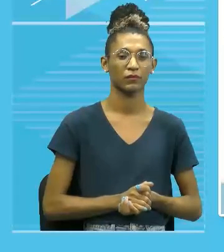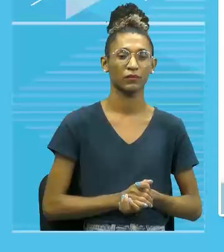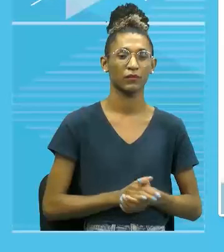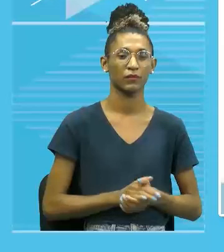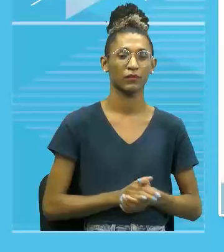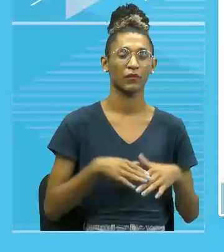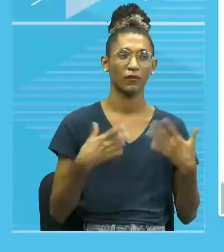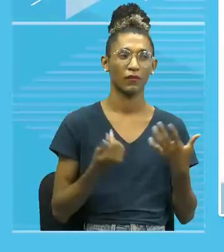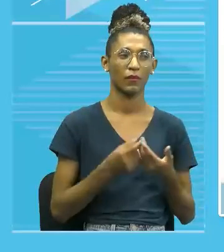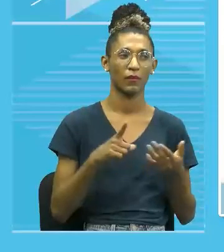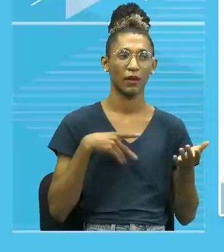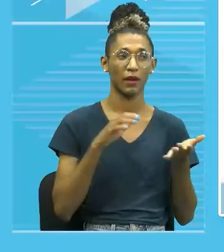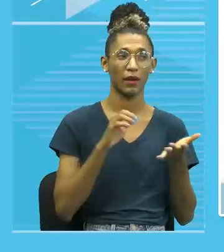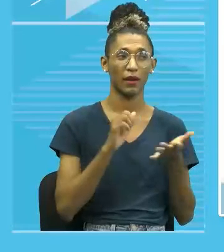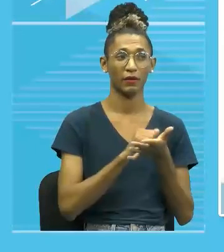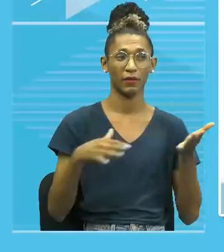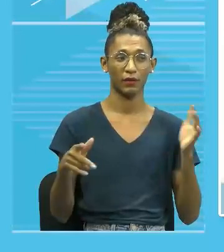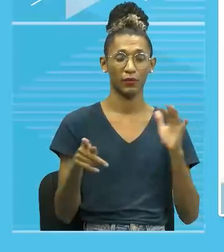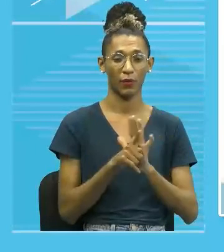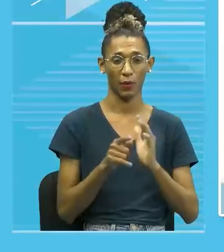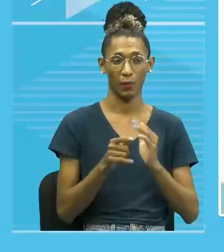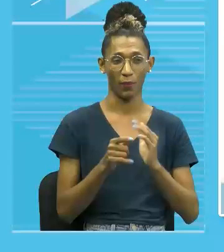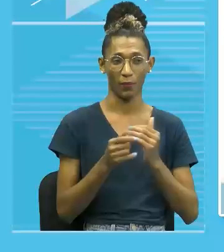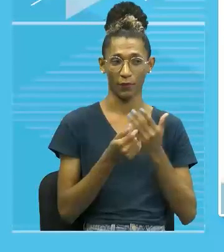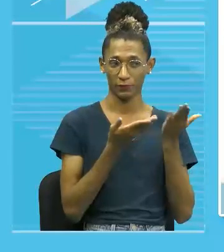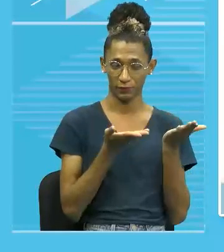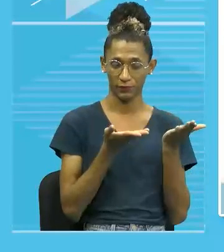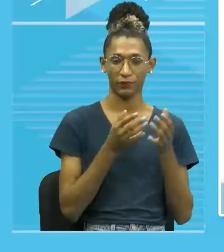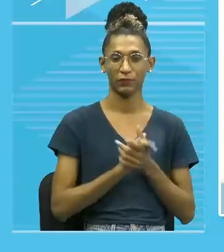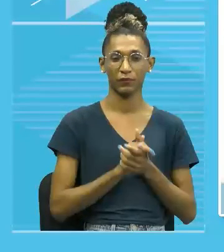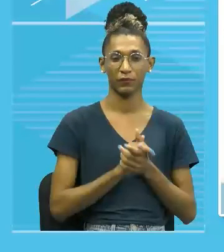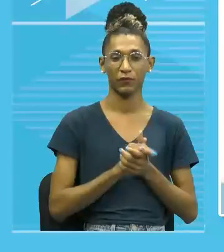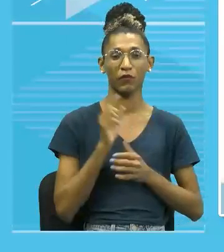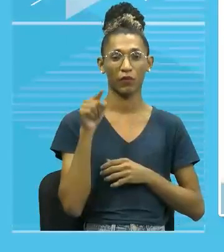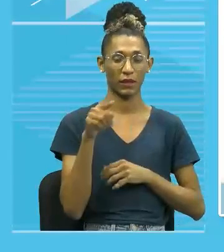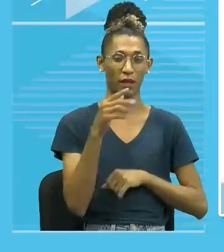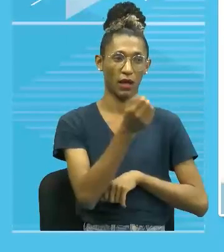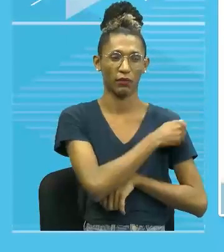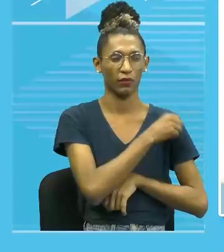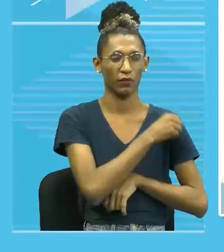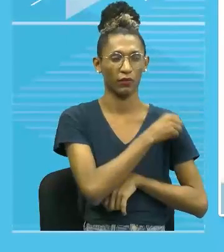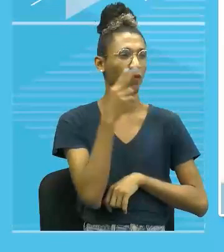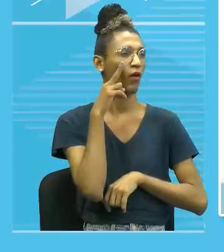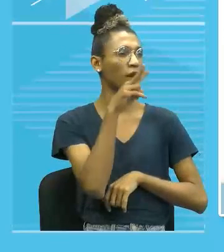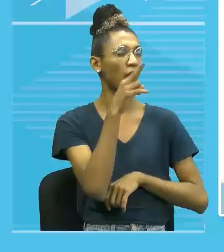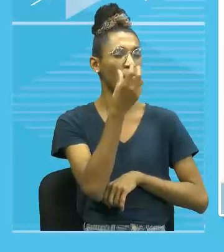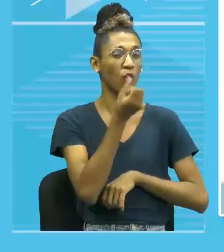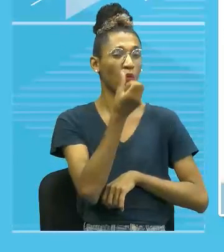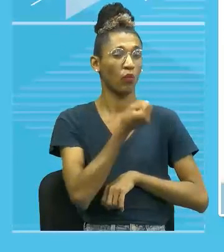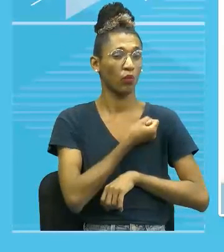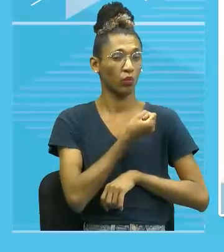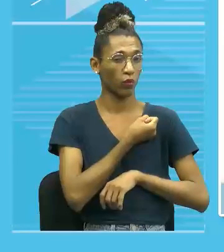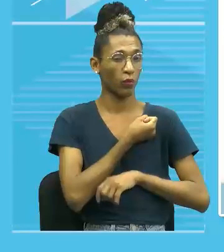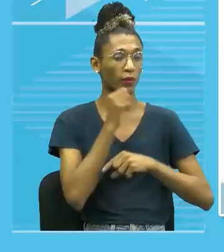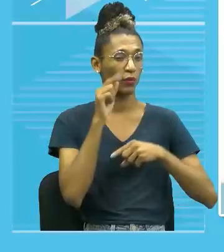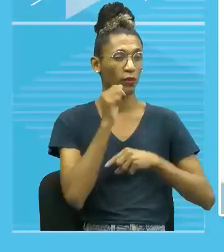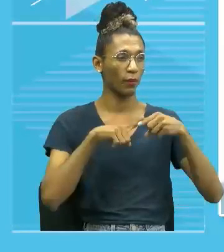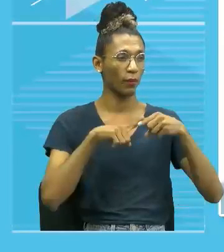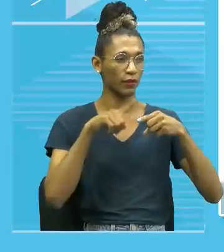aí tem aqui esses exercícios que você vai associar o número ao